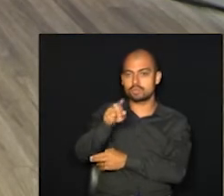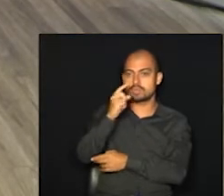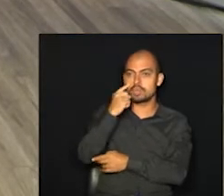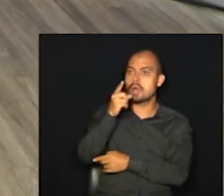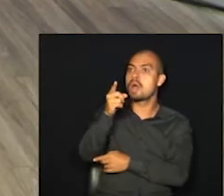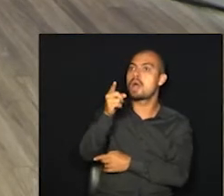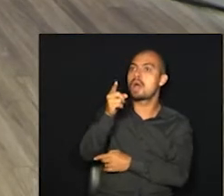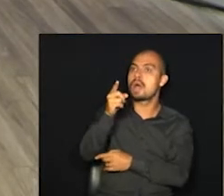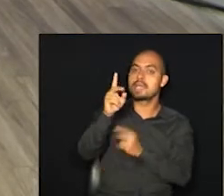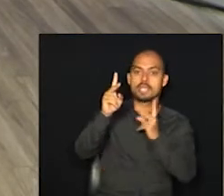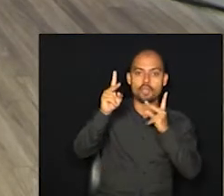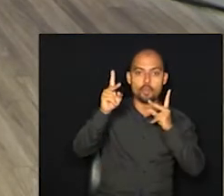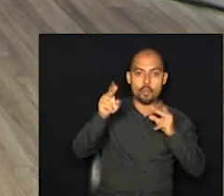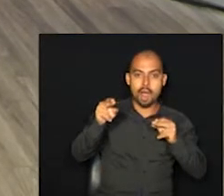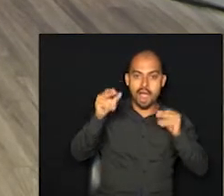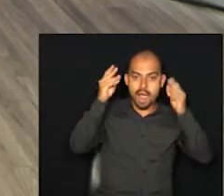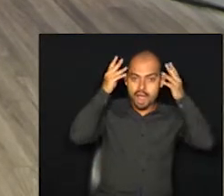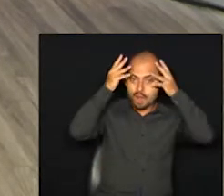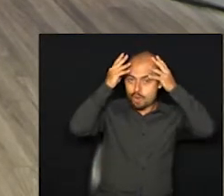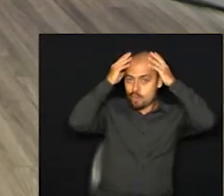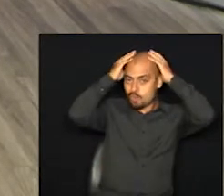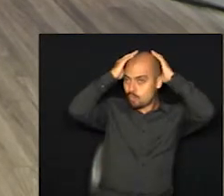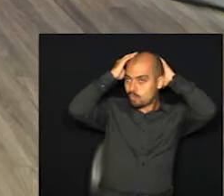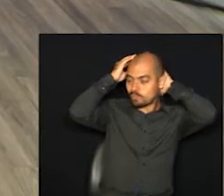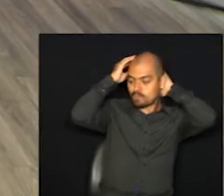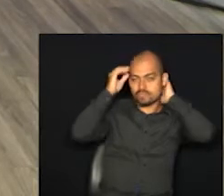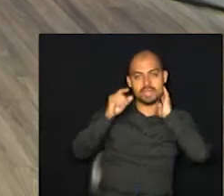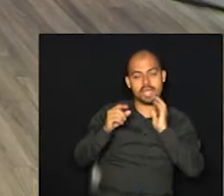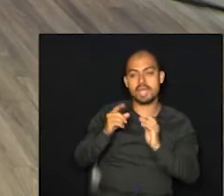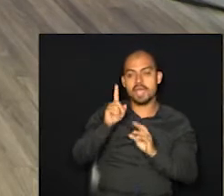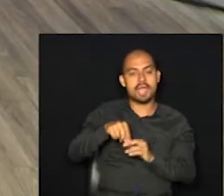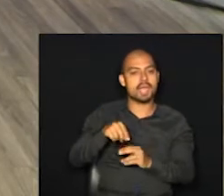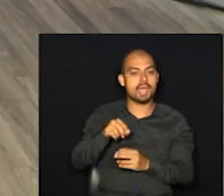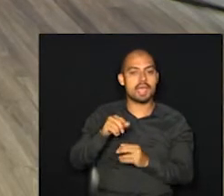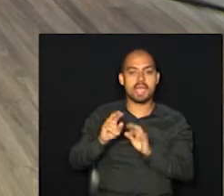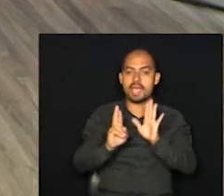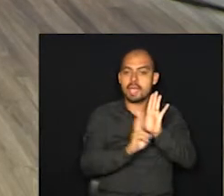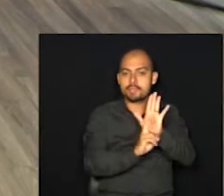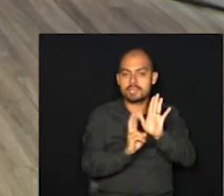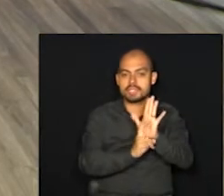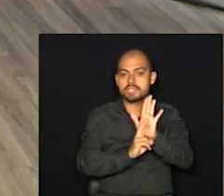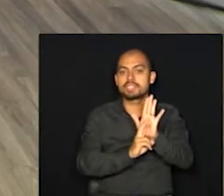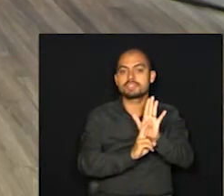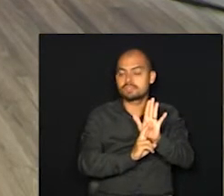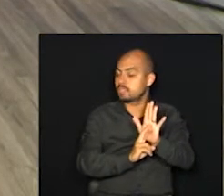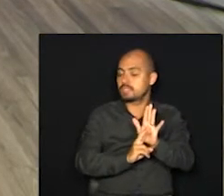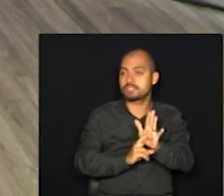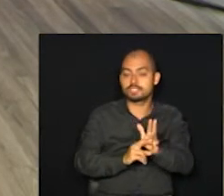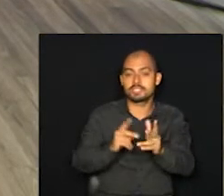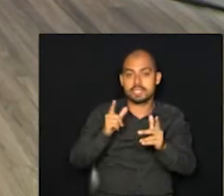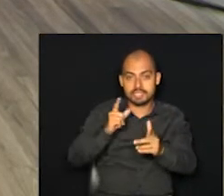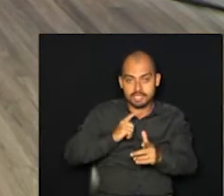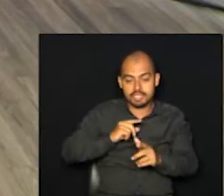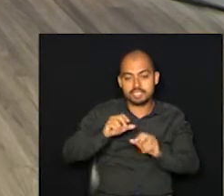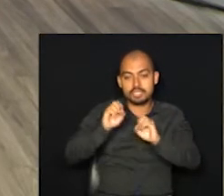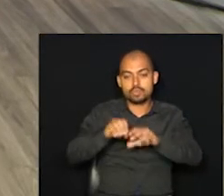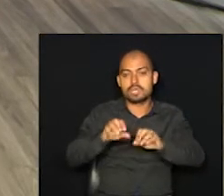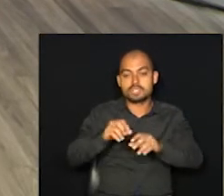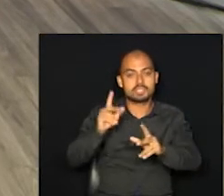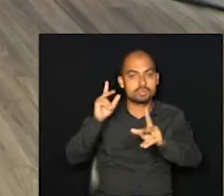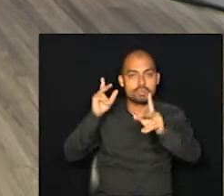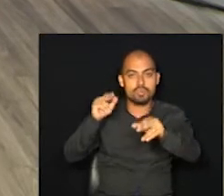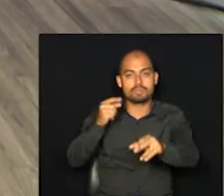da representatividade, né? E isso tem a ver com educação também, porque através da educação é que você vai ver o negro